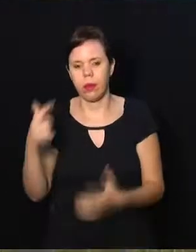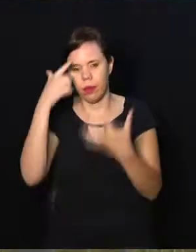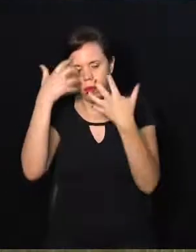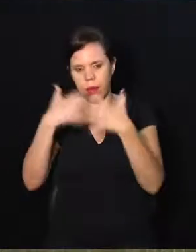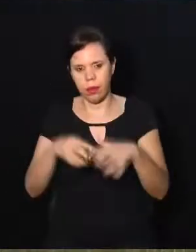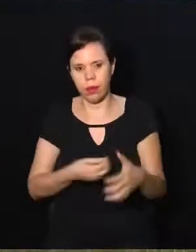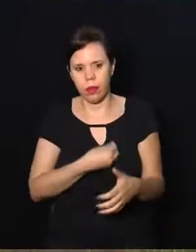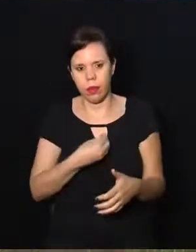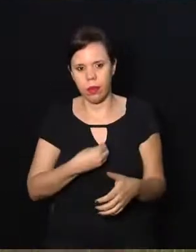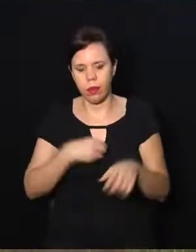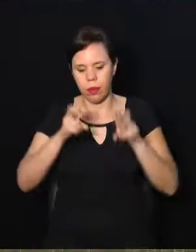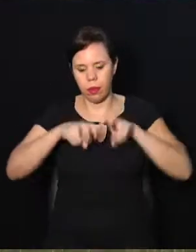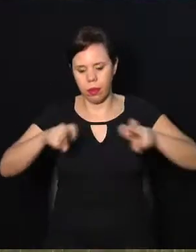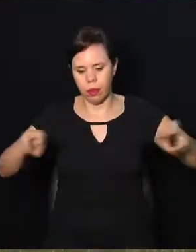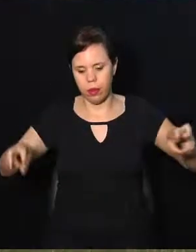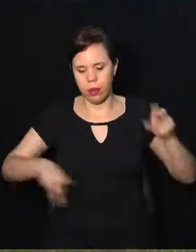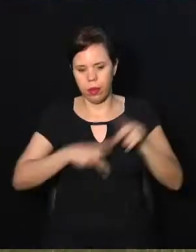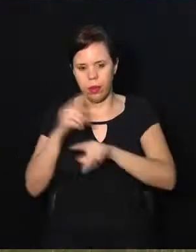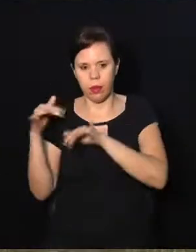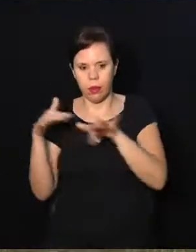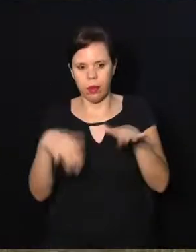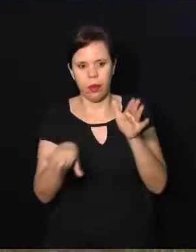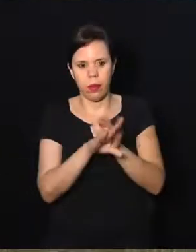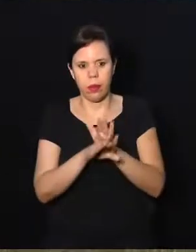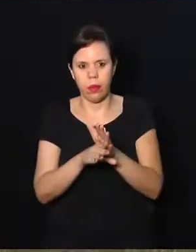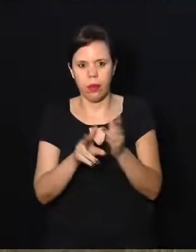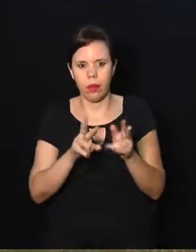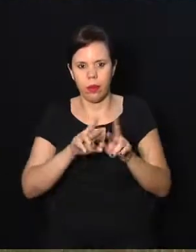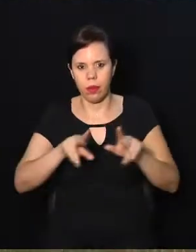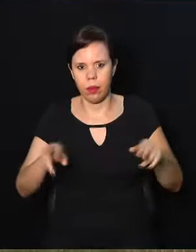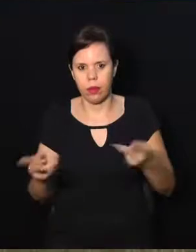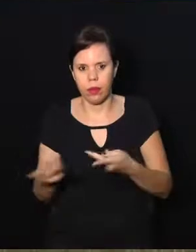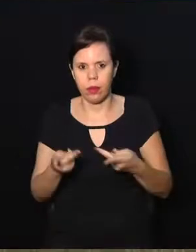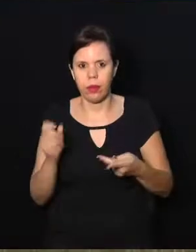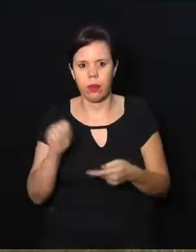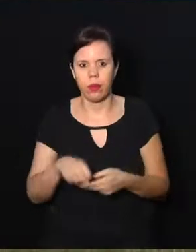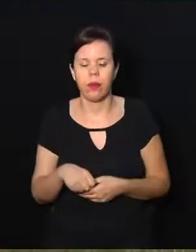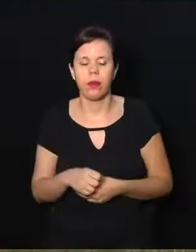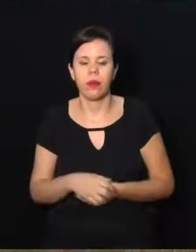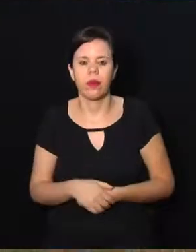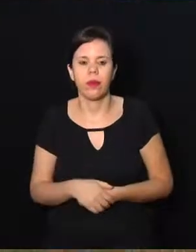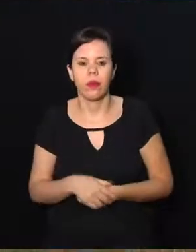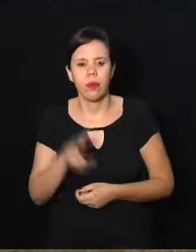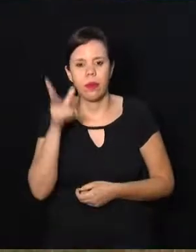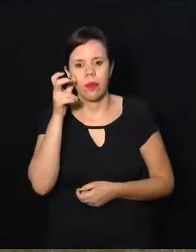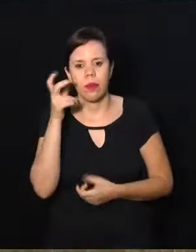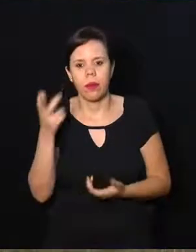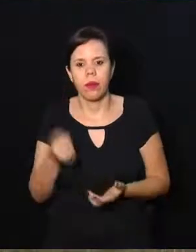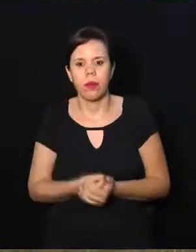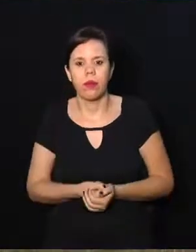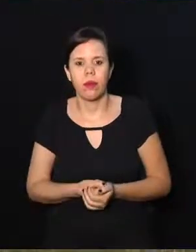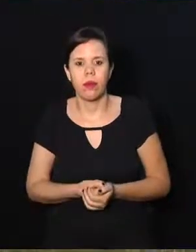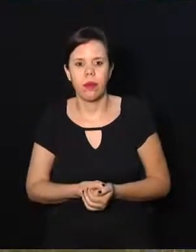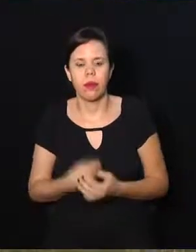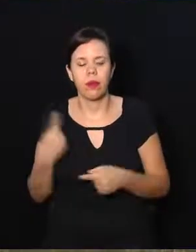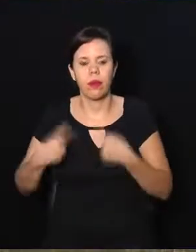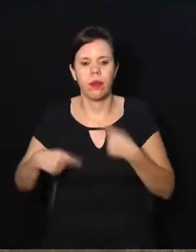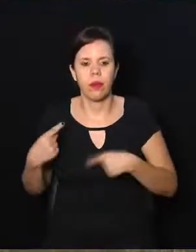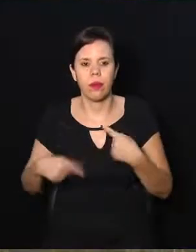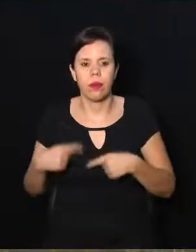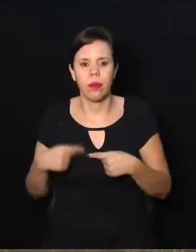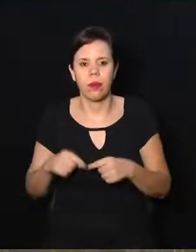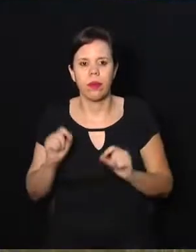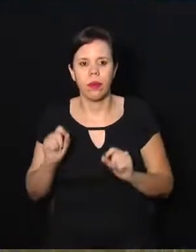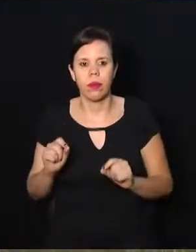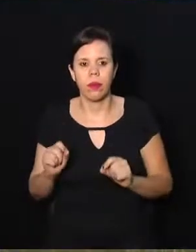que a mesa já foi composta, o público chegou, diversos convidados então. Sim, nós vamos ouvir e vamos discutir aquilo